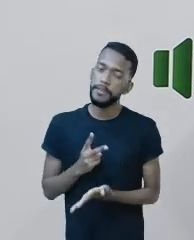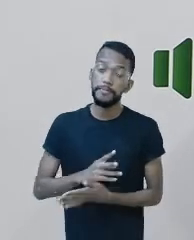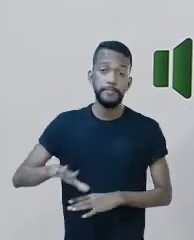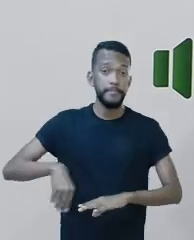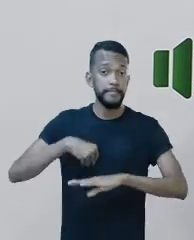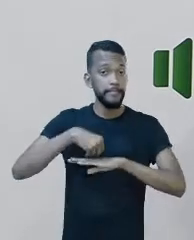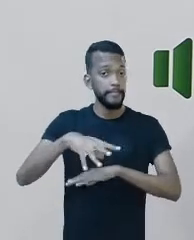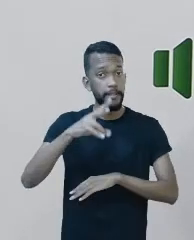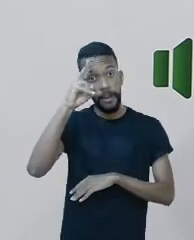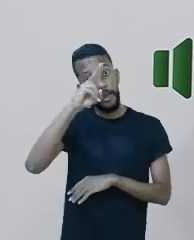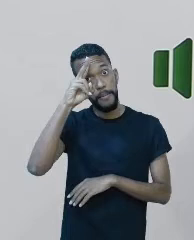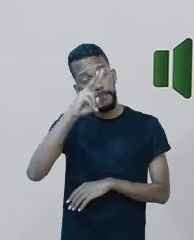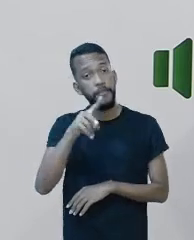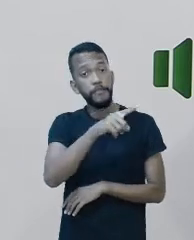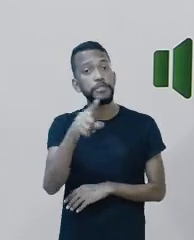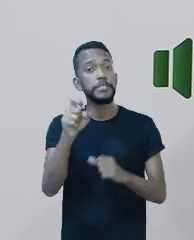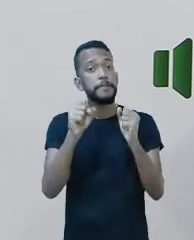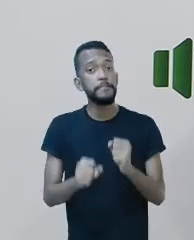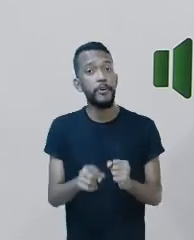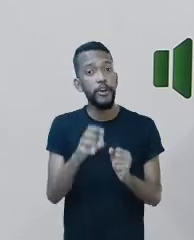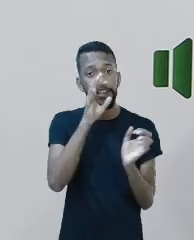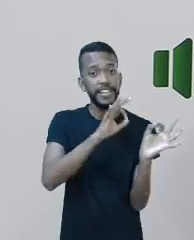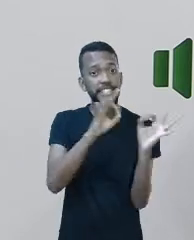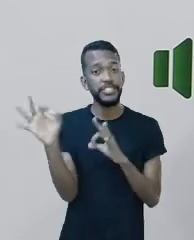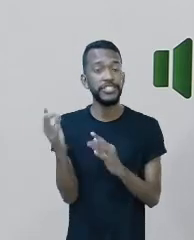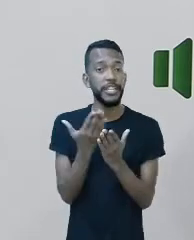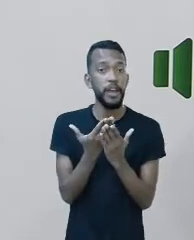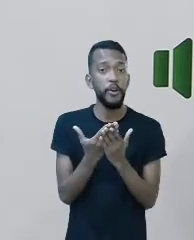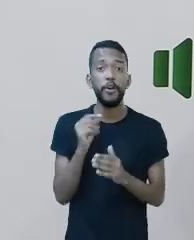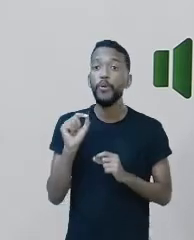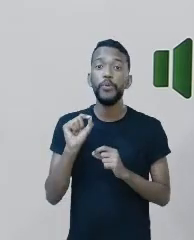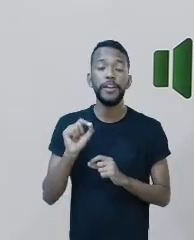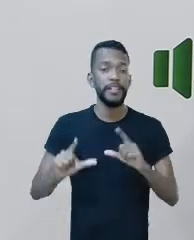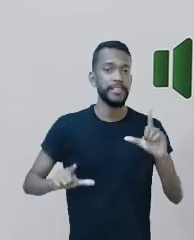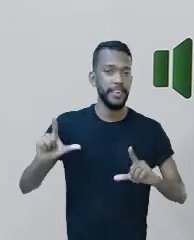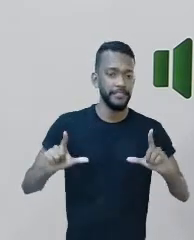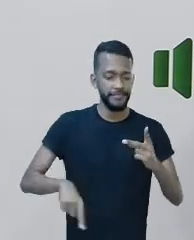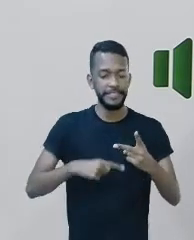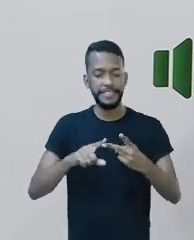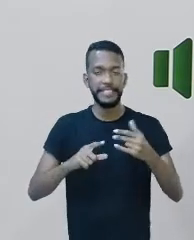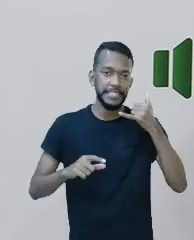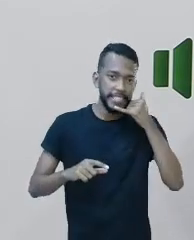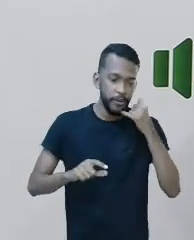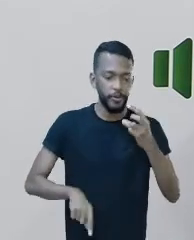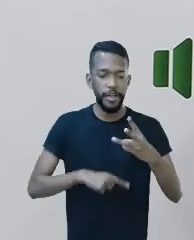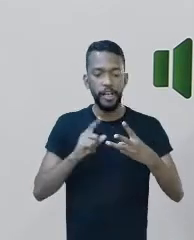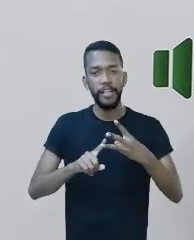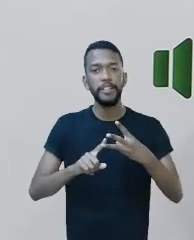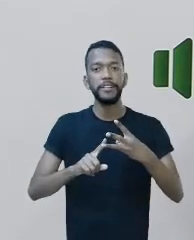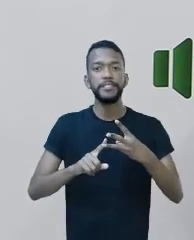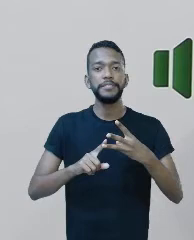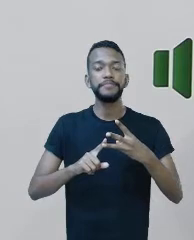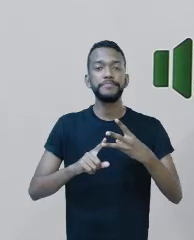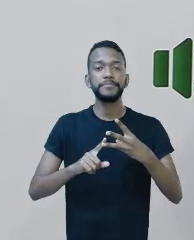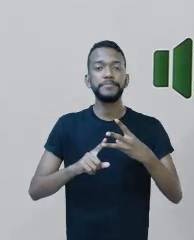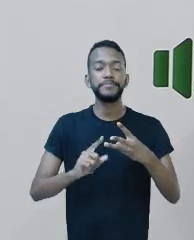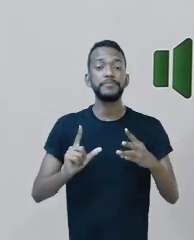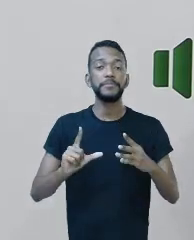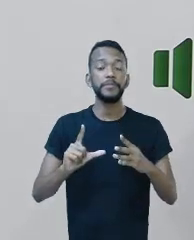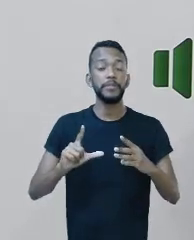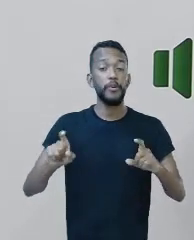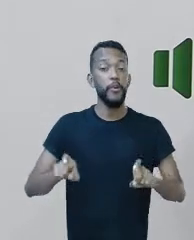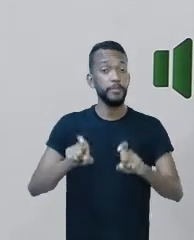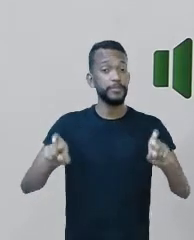lembrar que vocês podem assistir as nossas aulas pela TV, pelo celular, pelo computador e ainda, perdeu